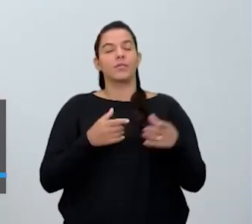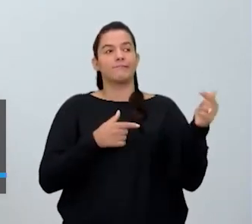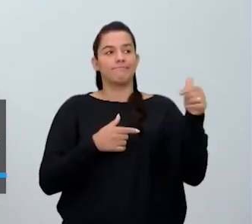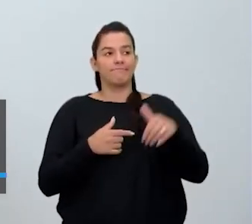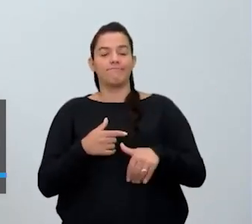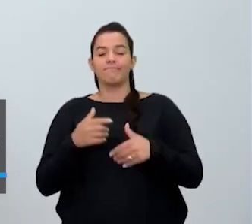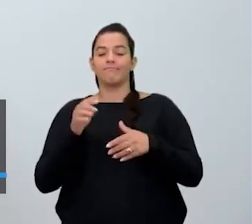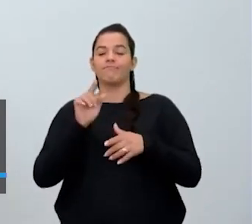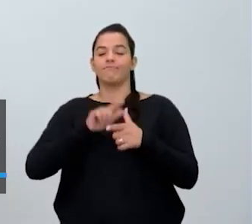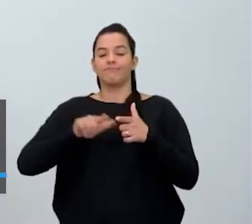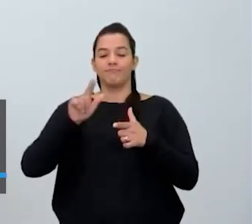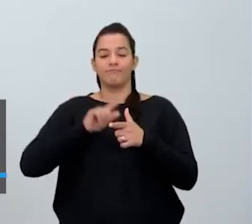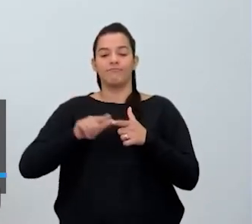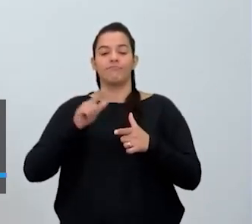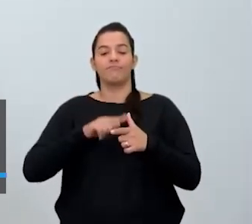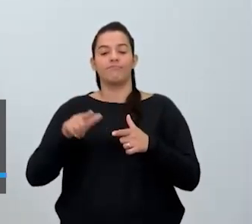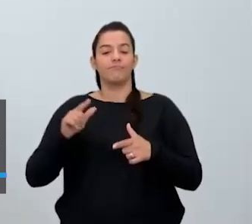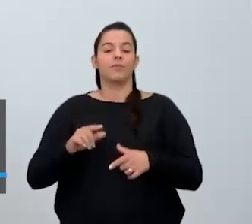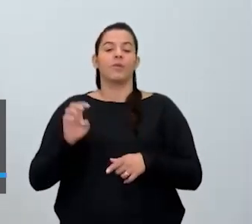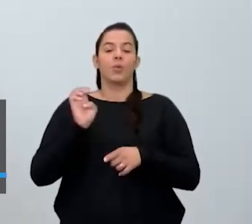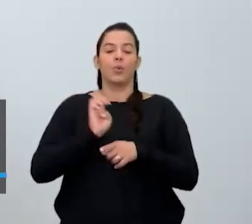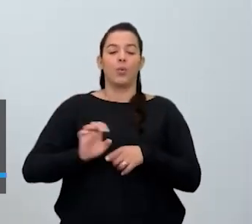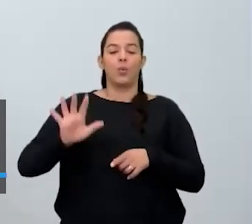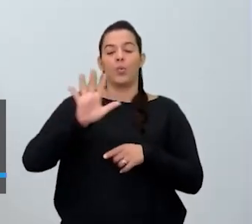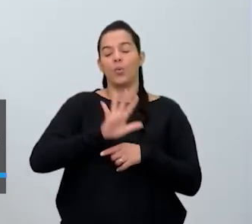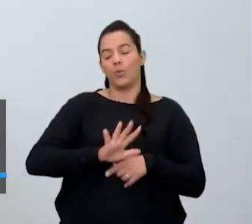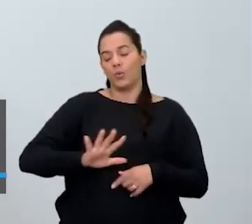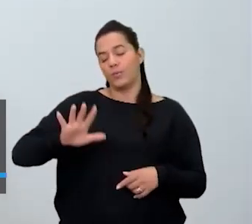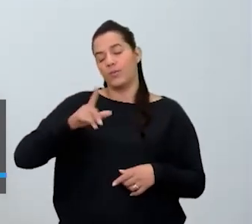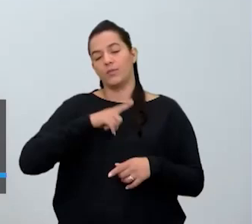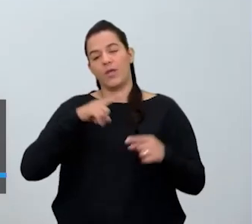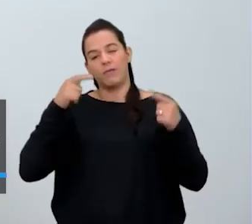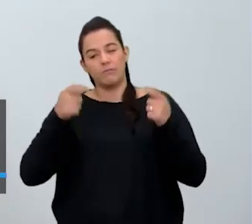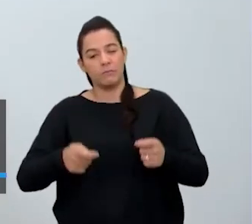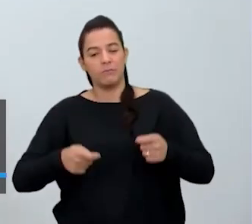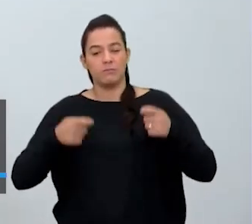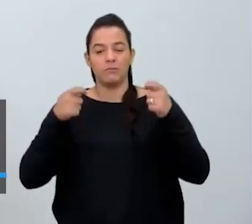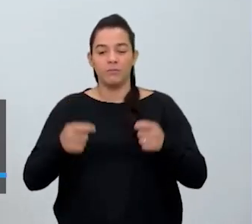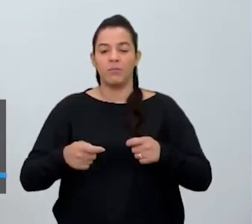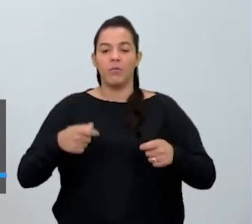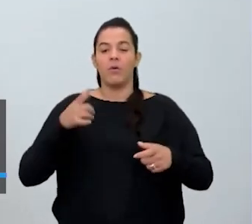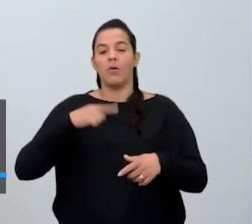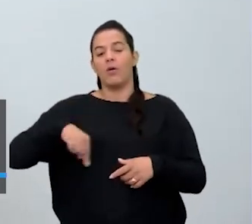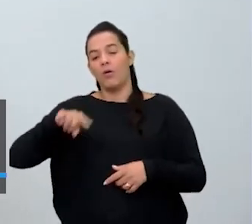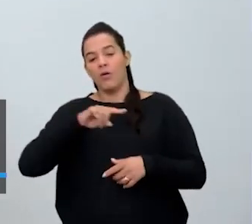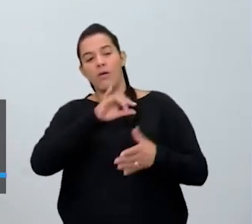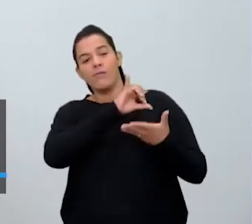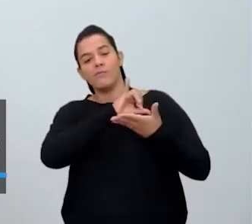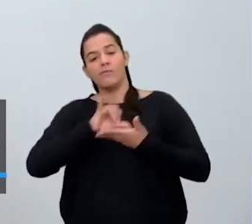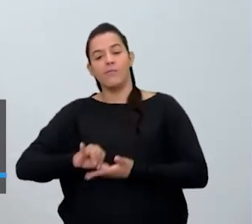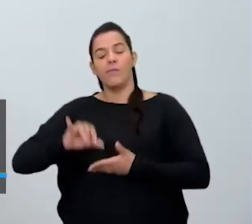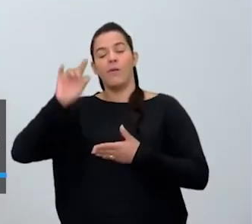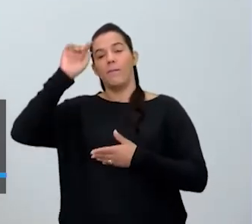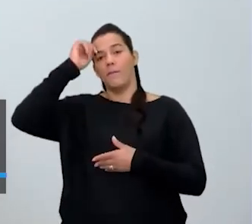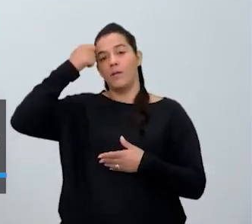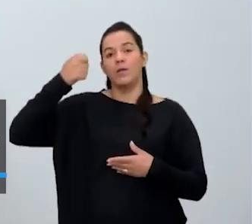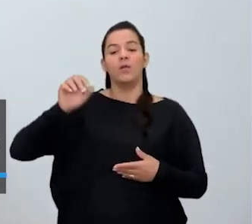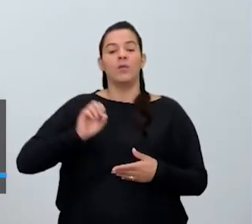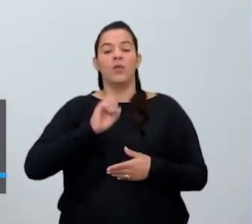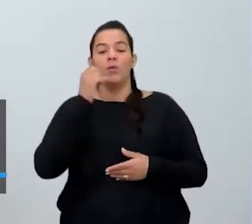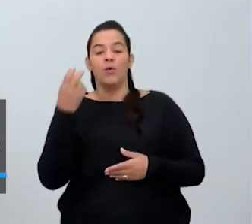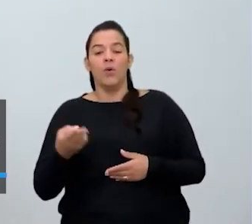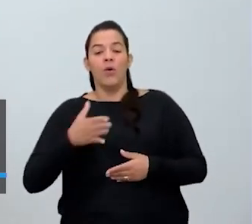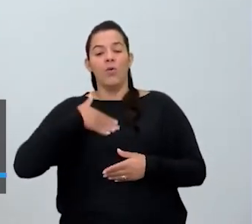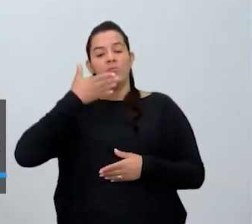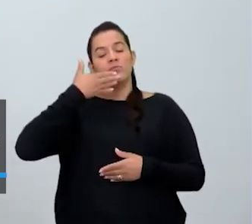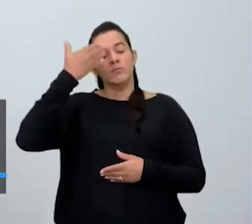do europeu que refuta, que repele, que repudia o refugiado de cor preta ou árabe, que vem ali do